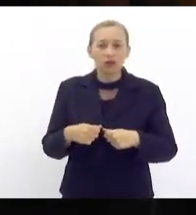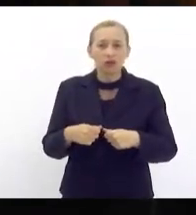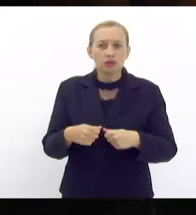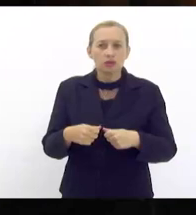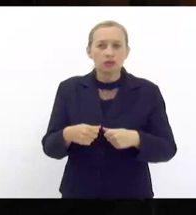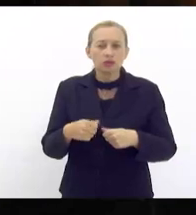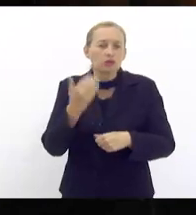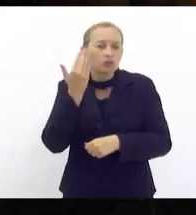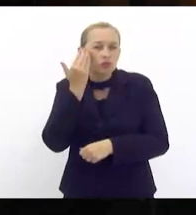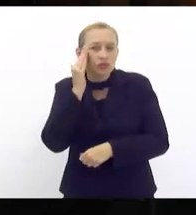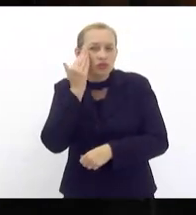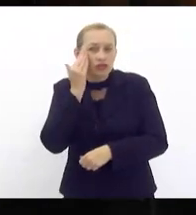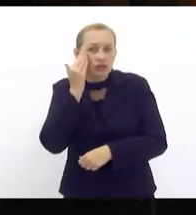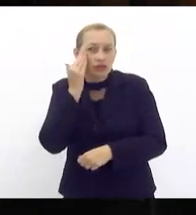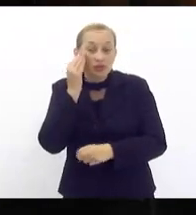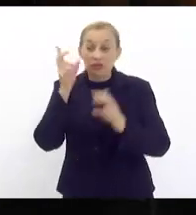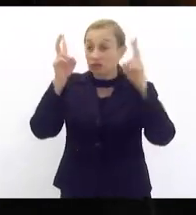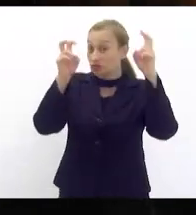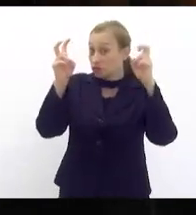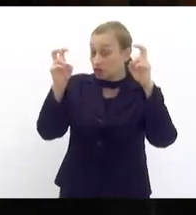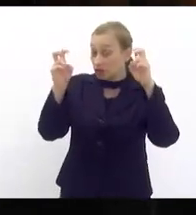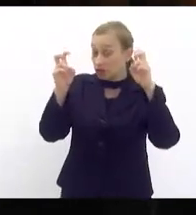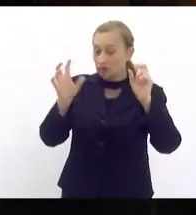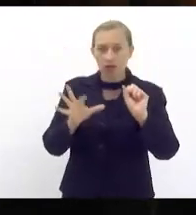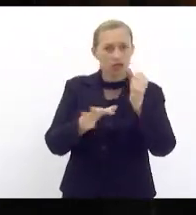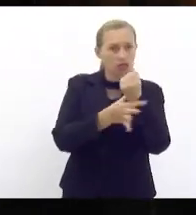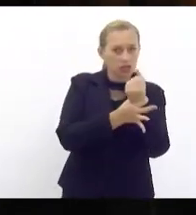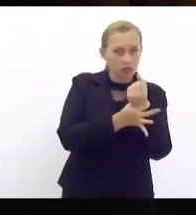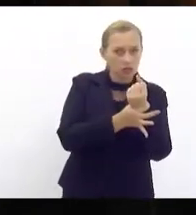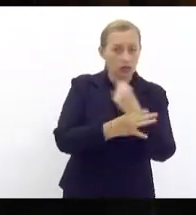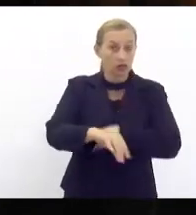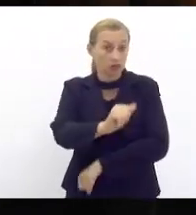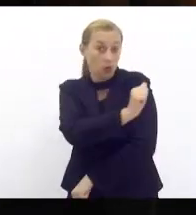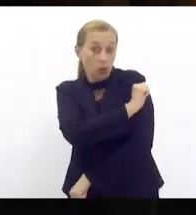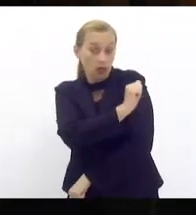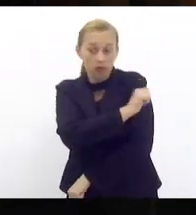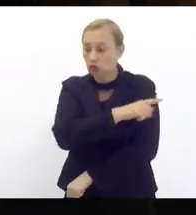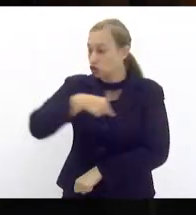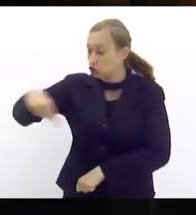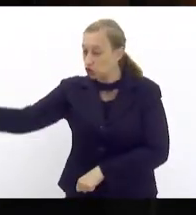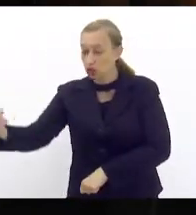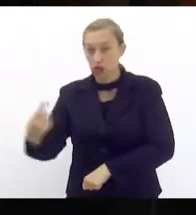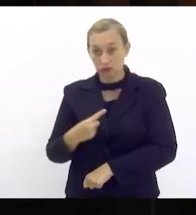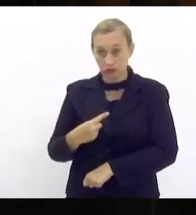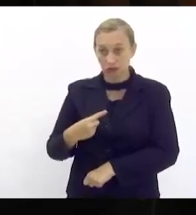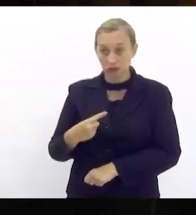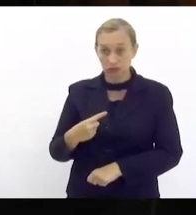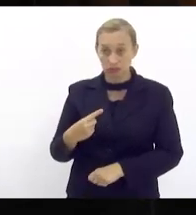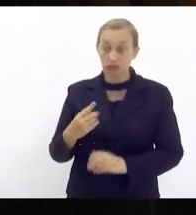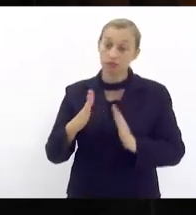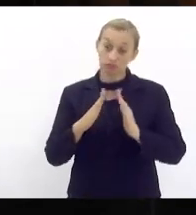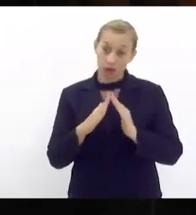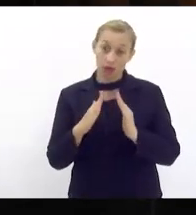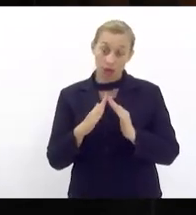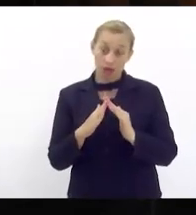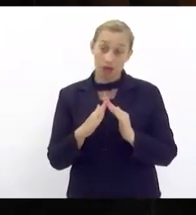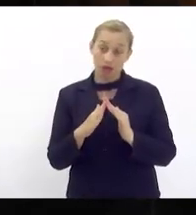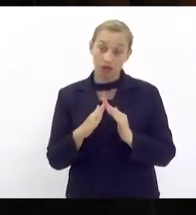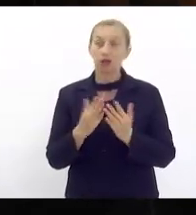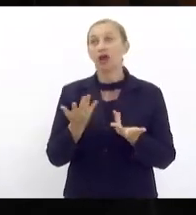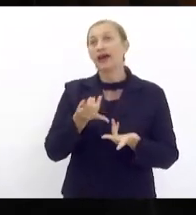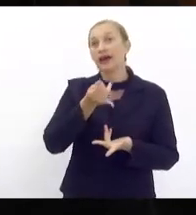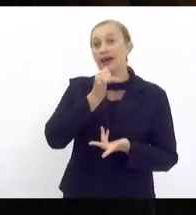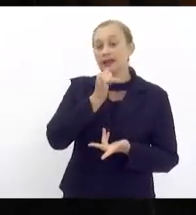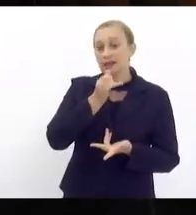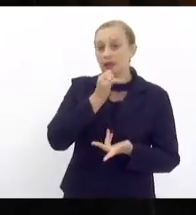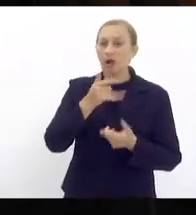uma complexidade de temas desde a segurança esse aluno de ir e vir para a escola por exemplo operações policiais